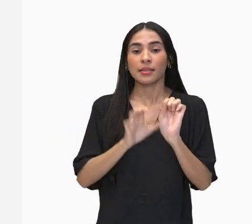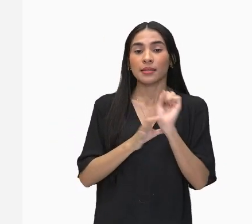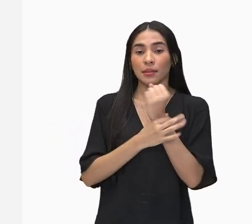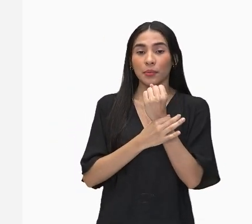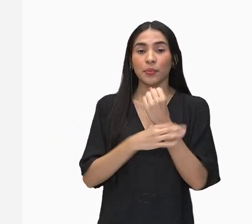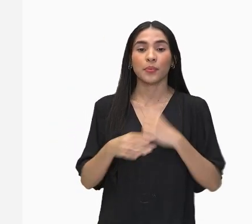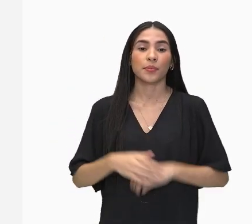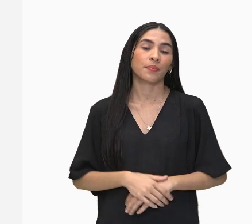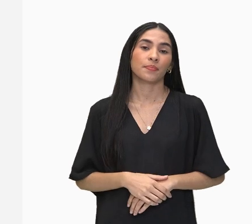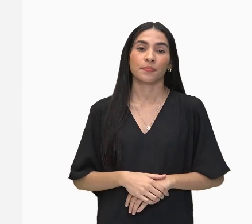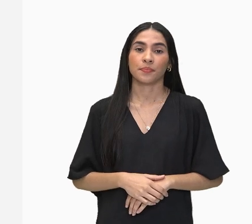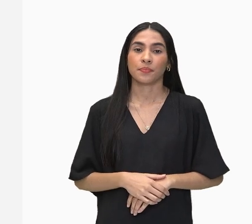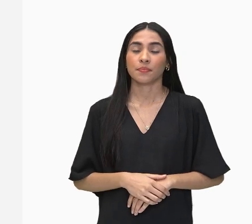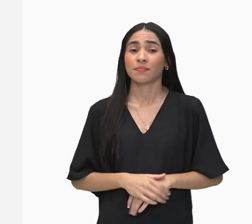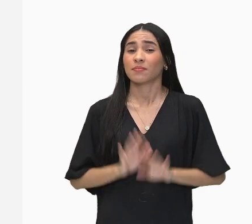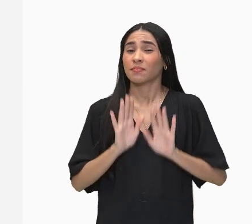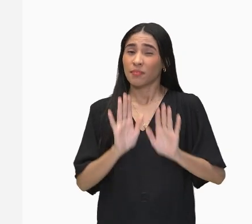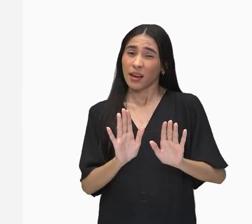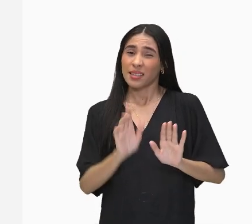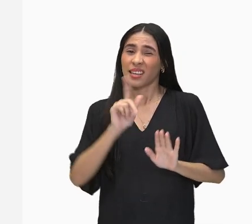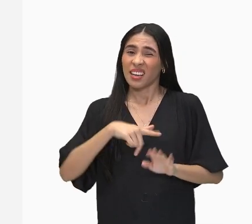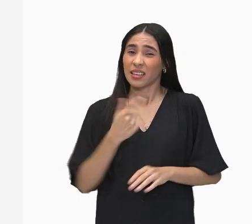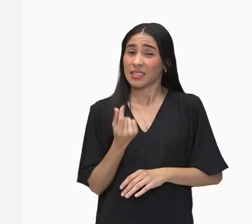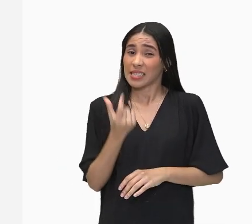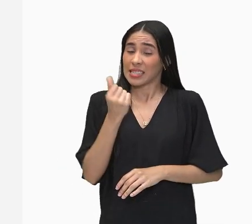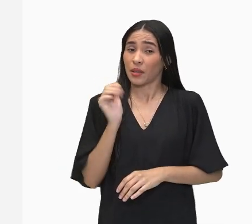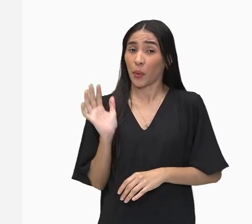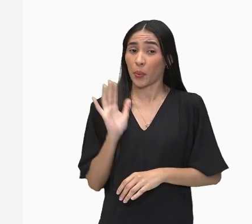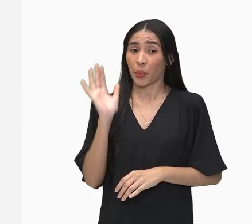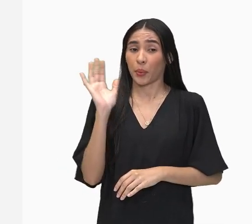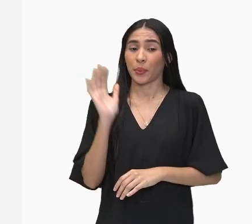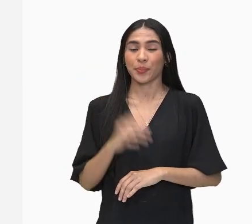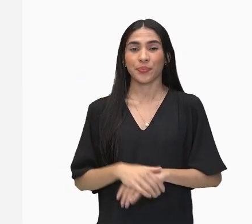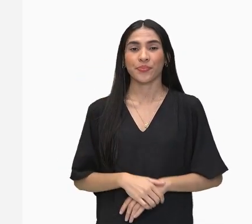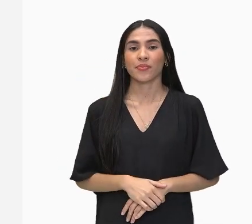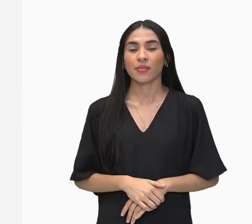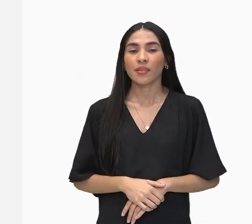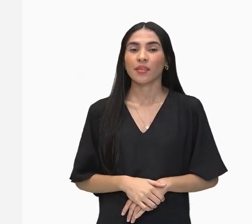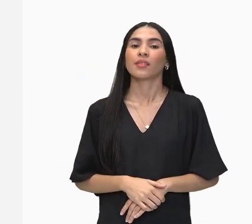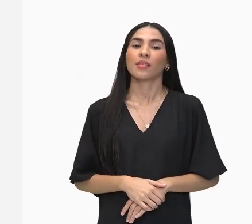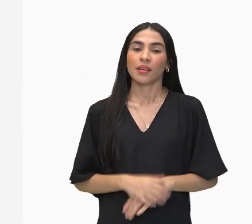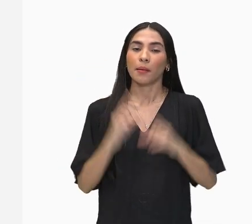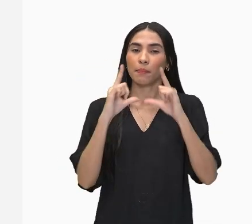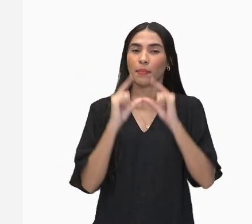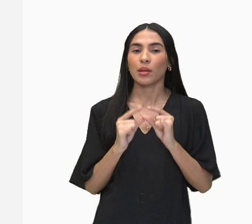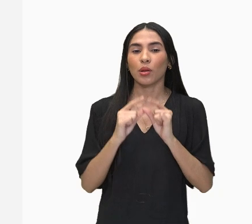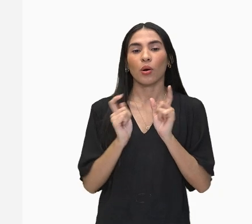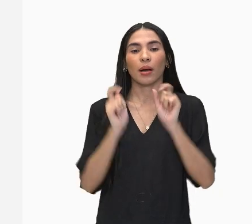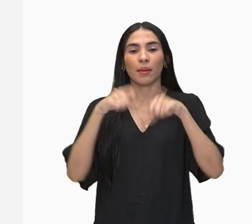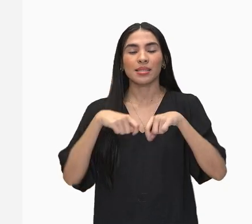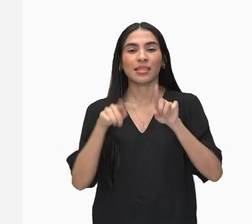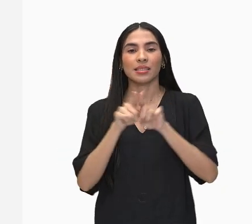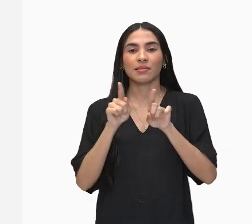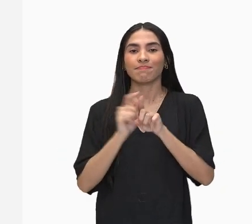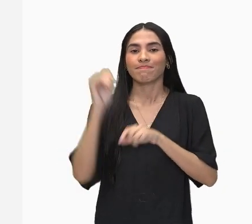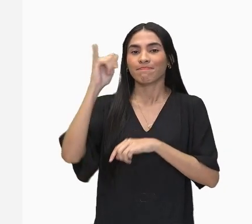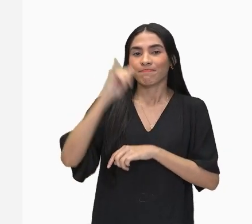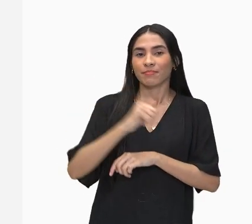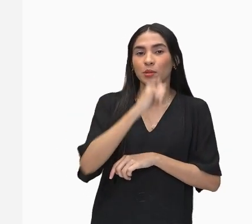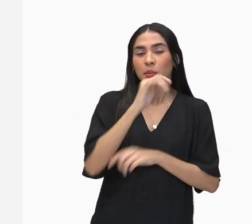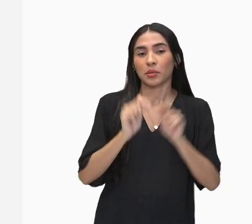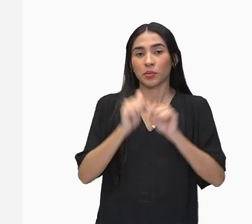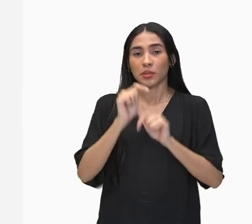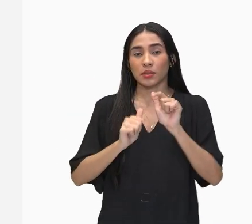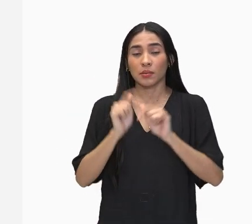né? Porém, é mais caro, né? Mais custoso e com menor capacidade de transporte, né? Enquanto